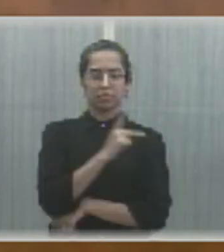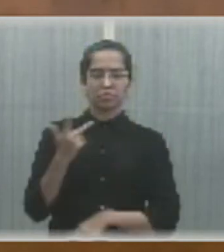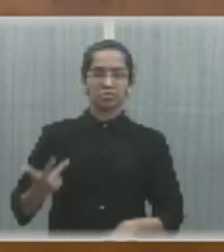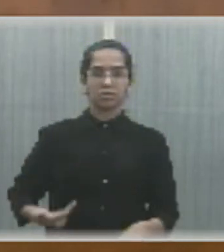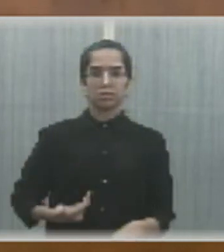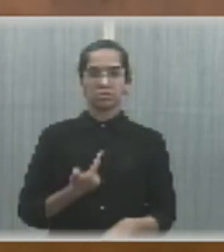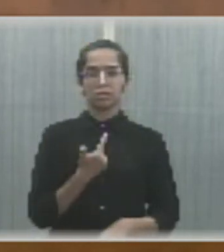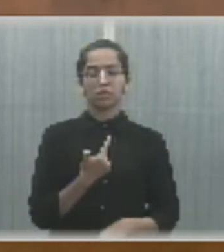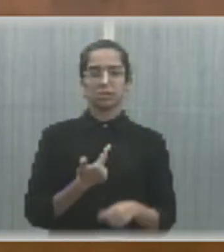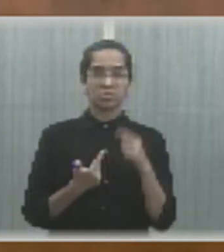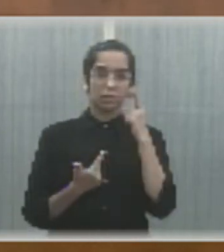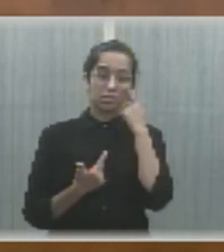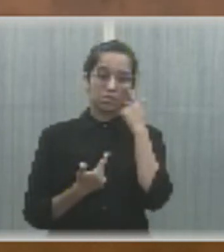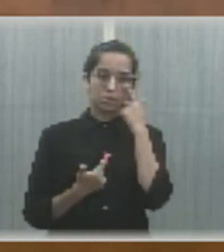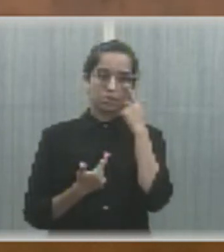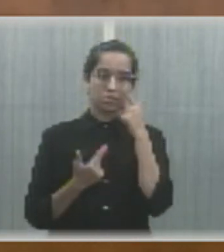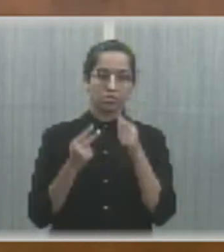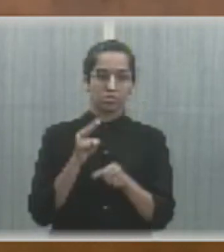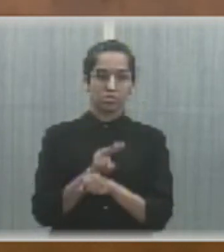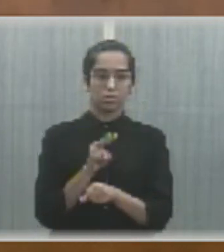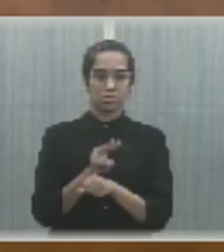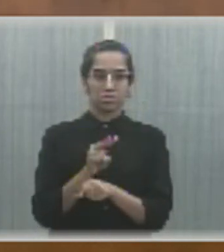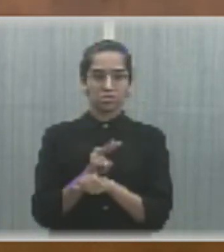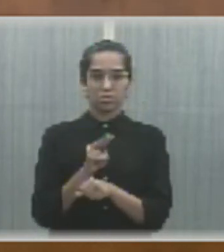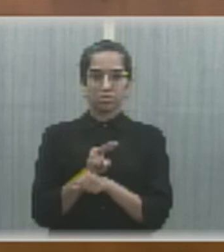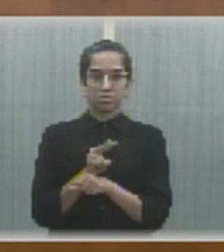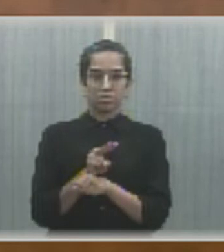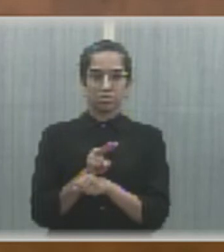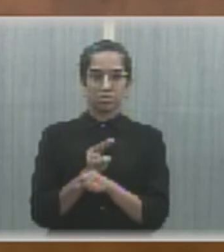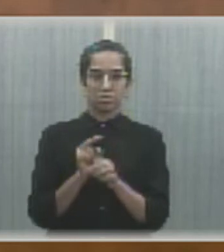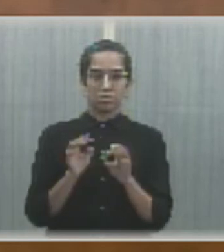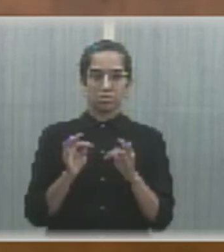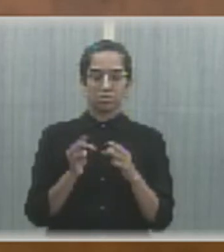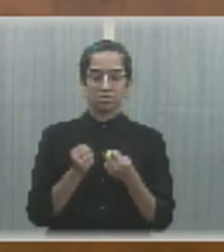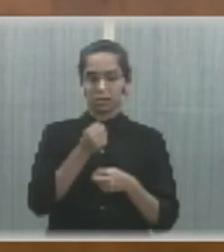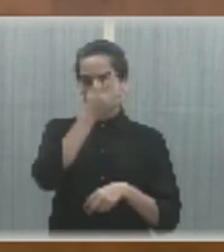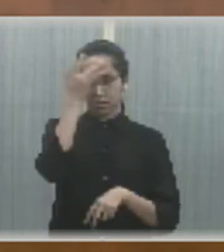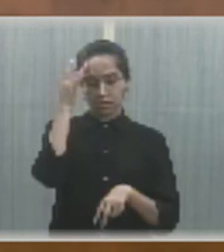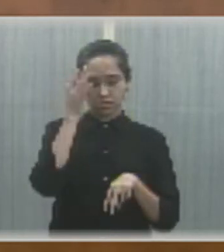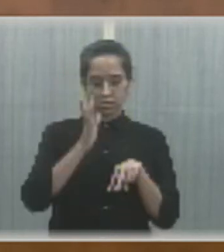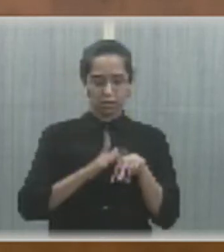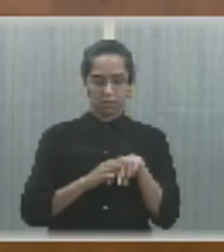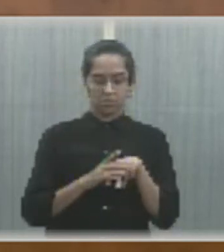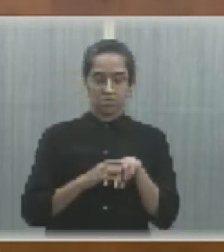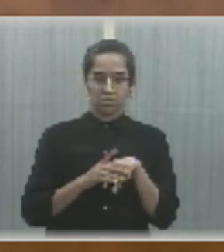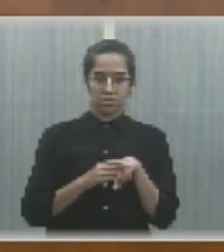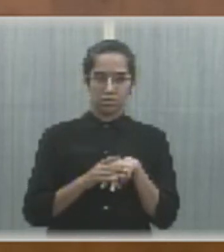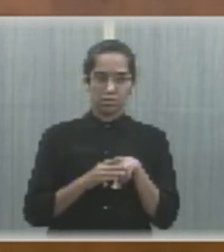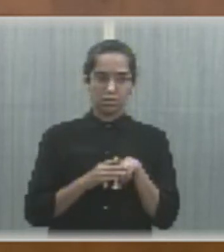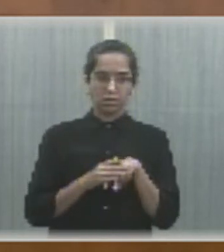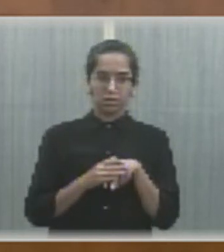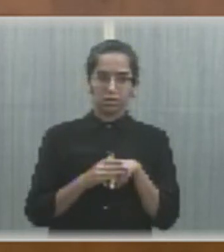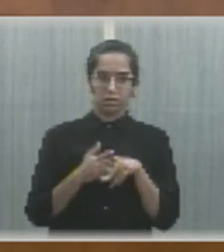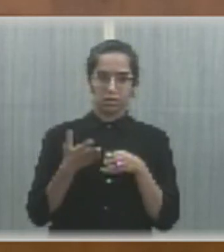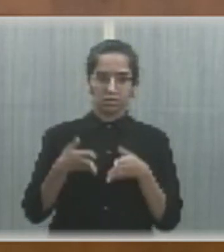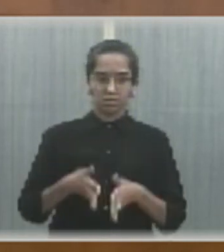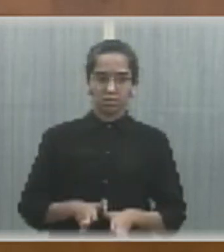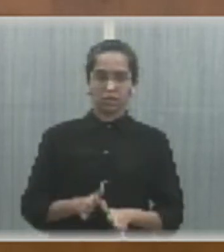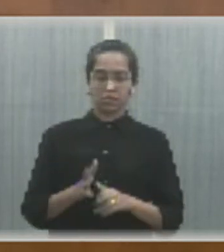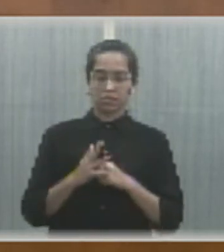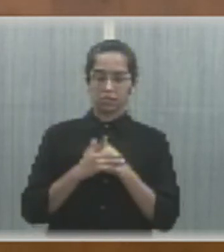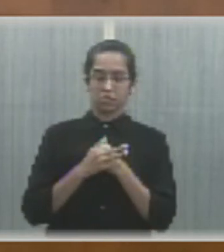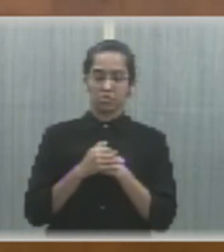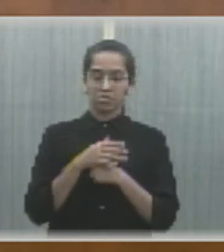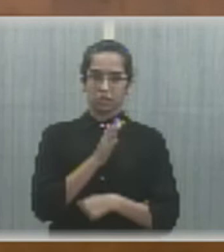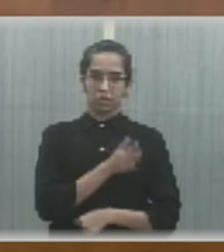cirurgias com atendimento total aos pacientes que nascem com cardiopatia. E